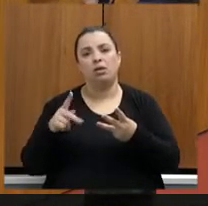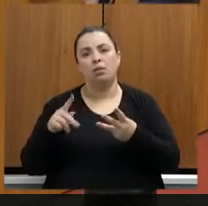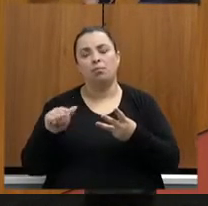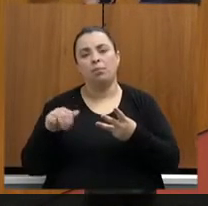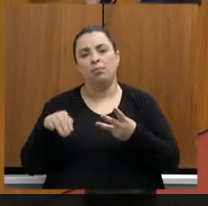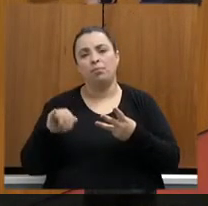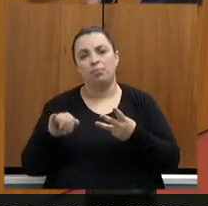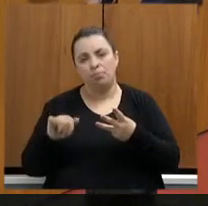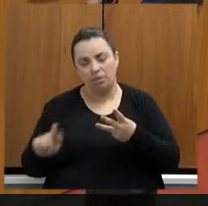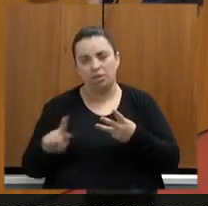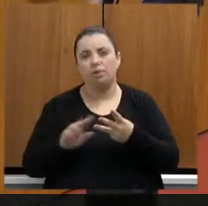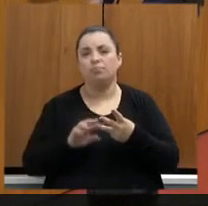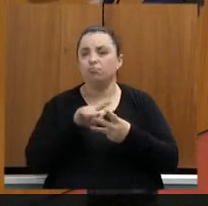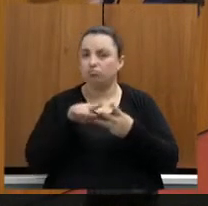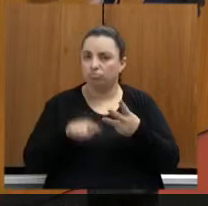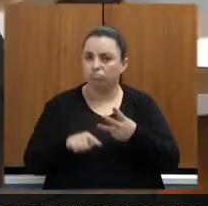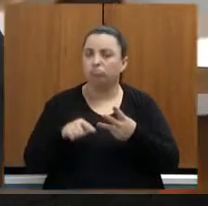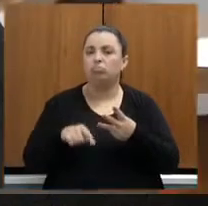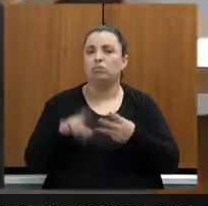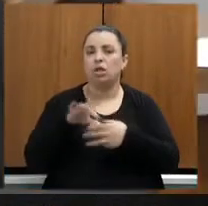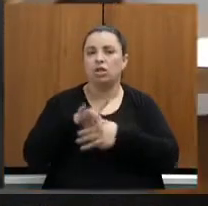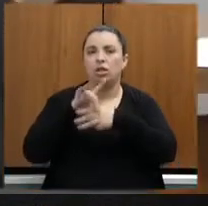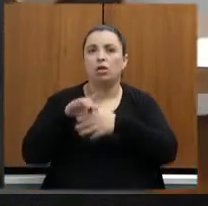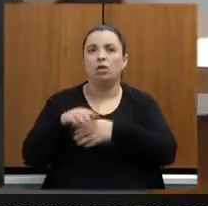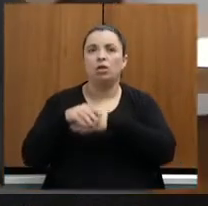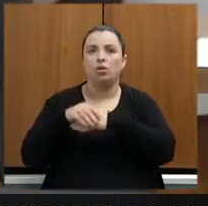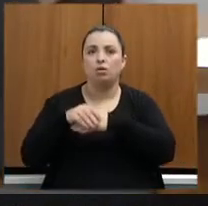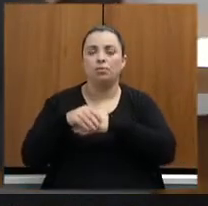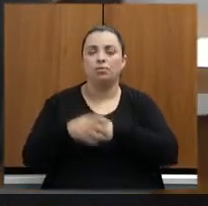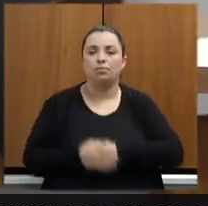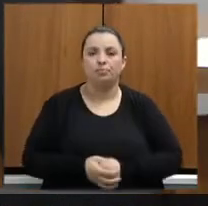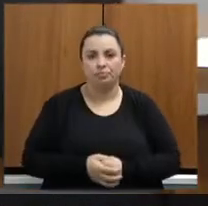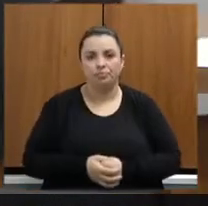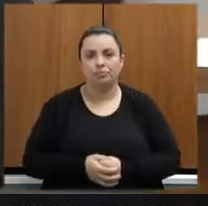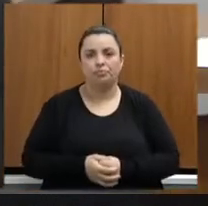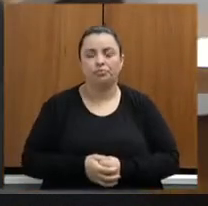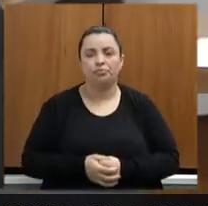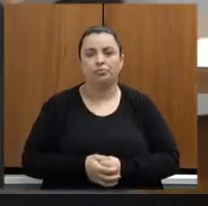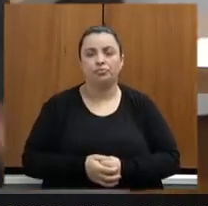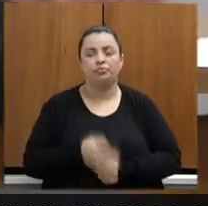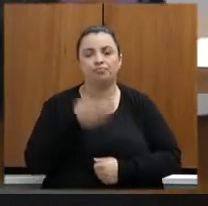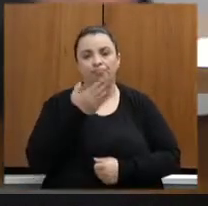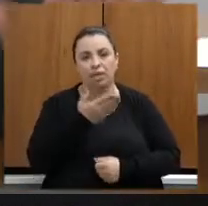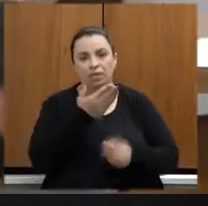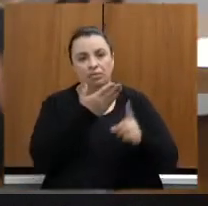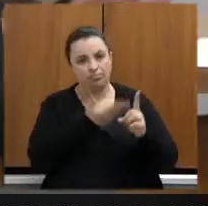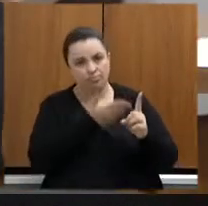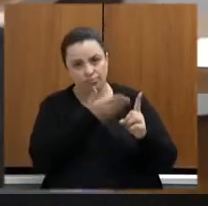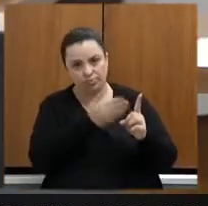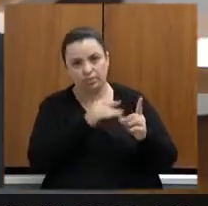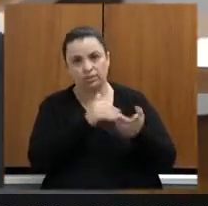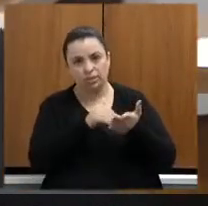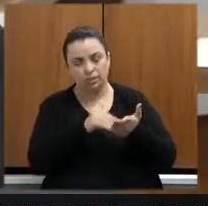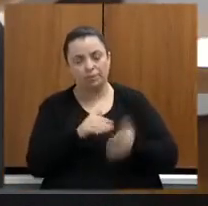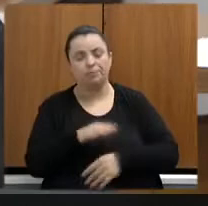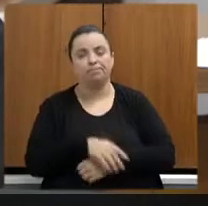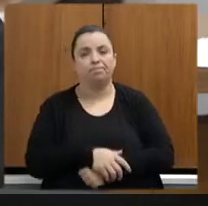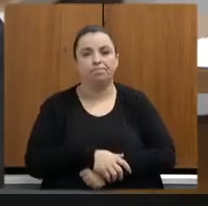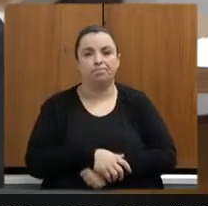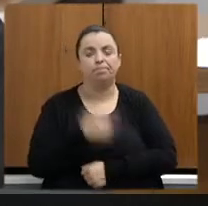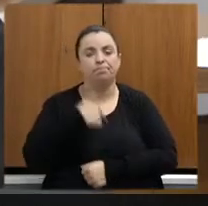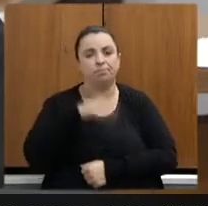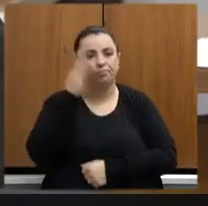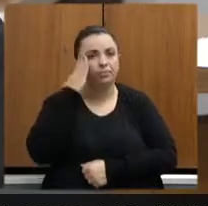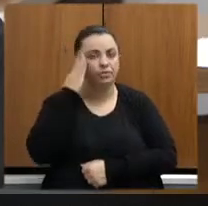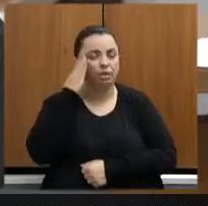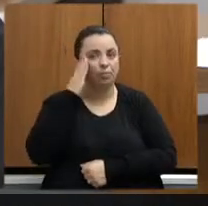secretário é sabemos terra até que enfim eu falo isso que